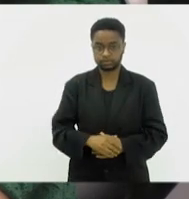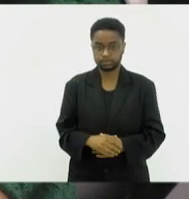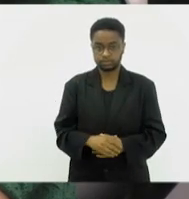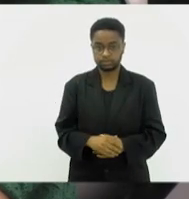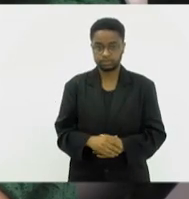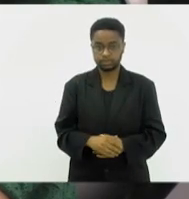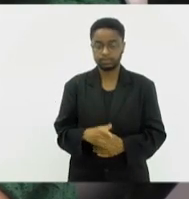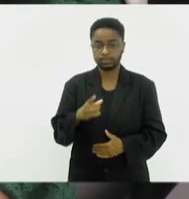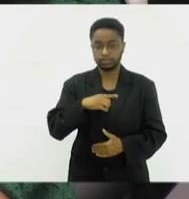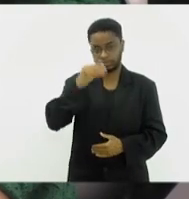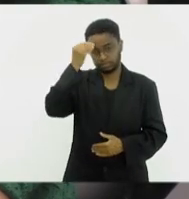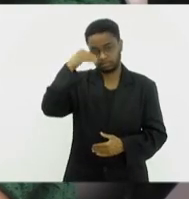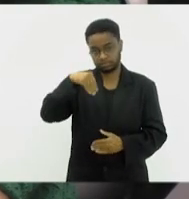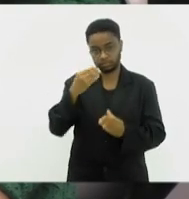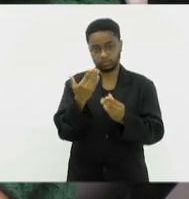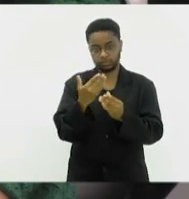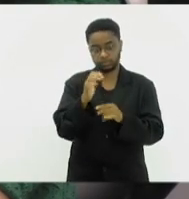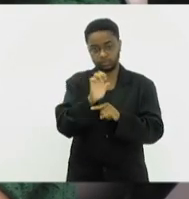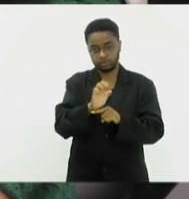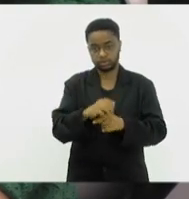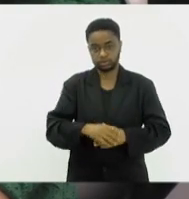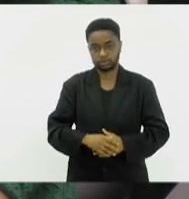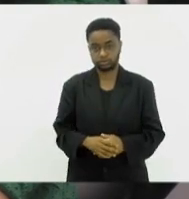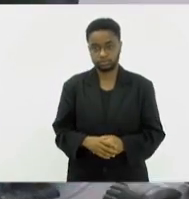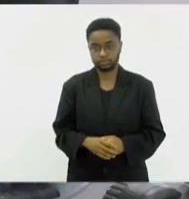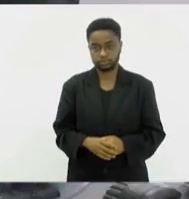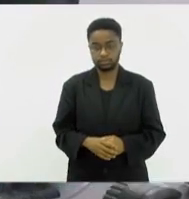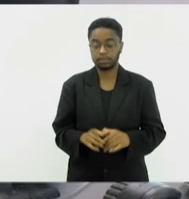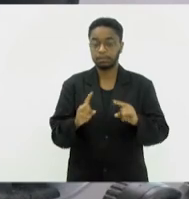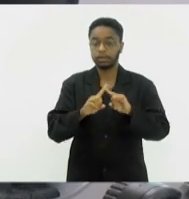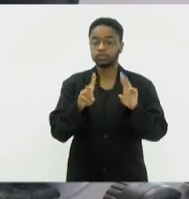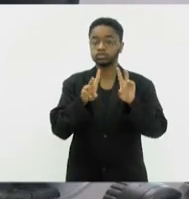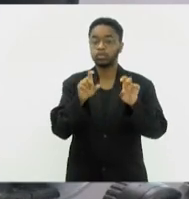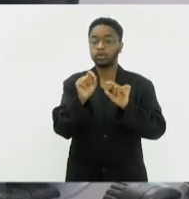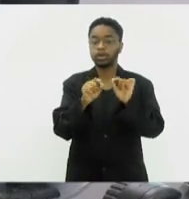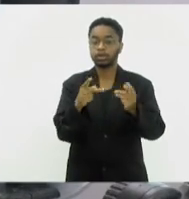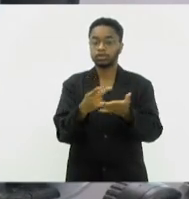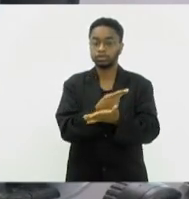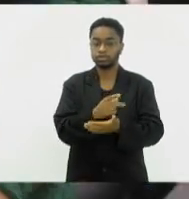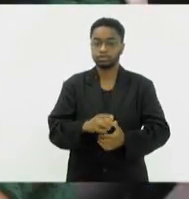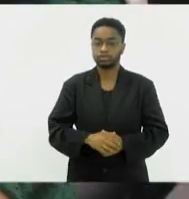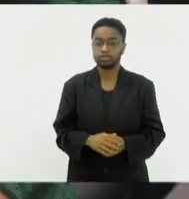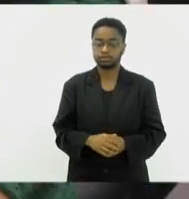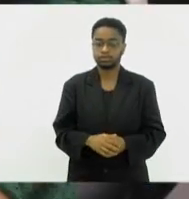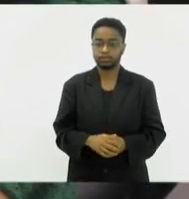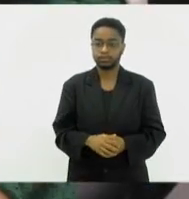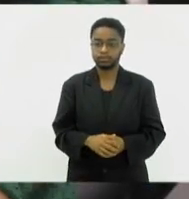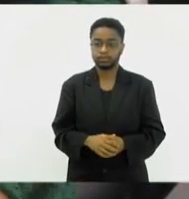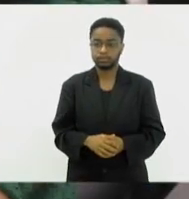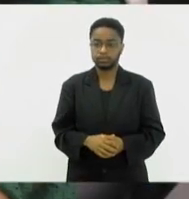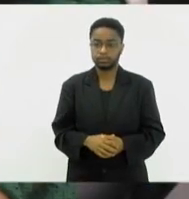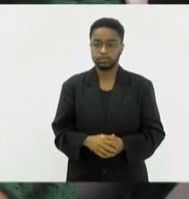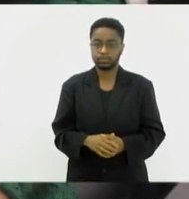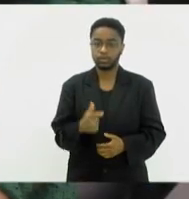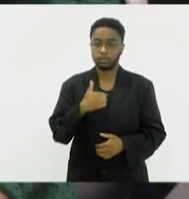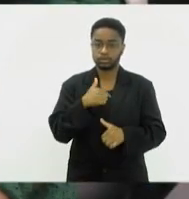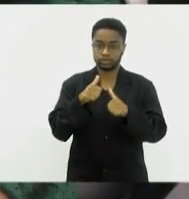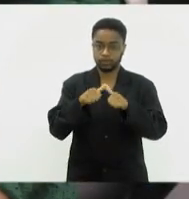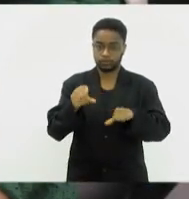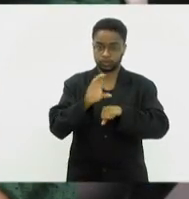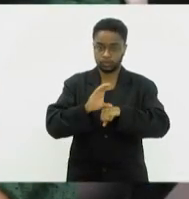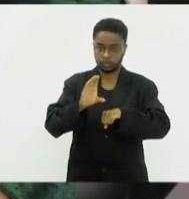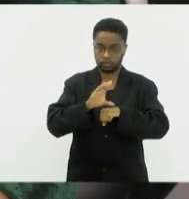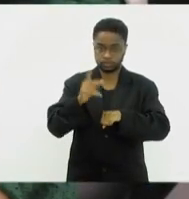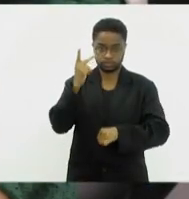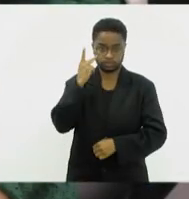Teve a desistência do Estado. Sim, mas sobre o episódio. Sobre o episódio, a gente estava num curso, né, em